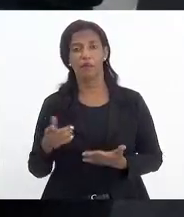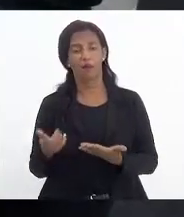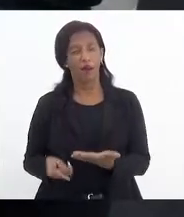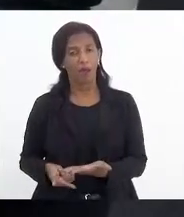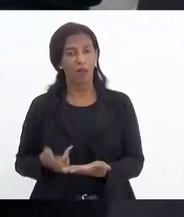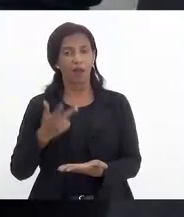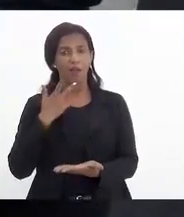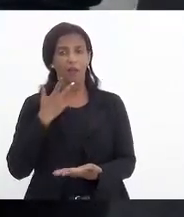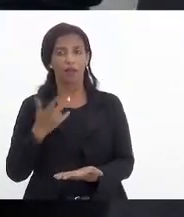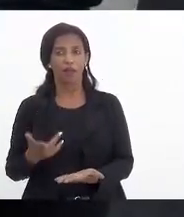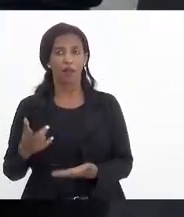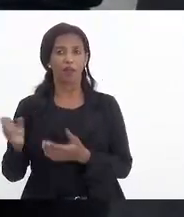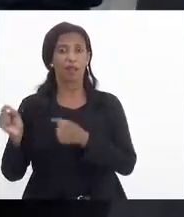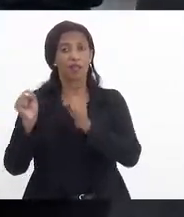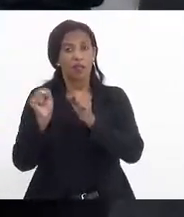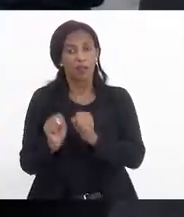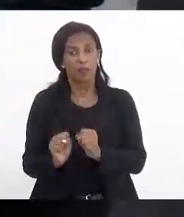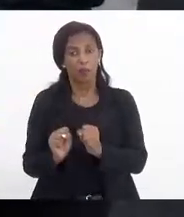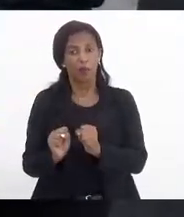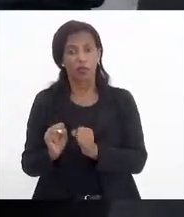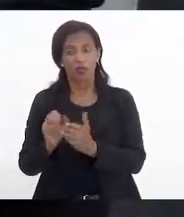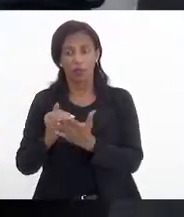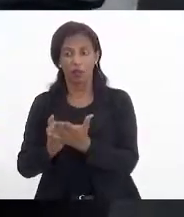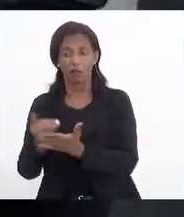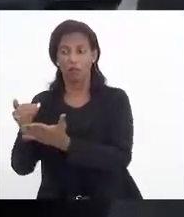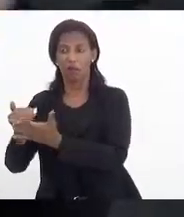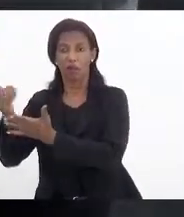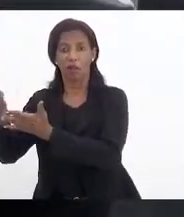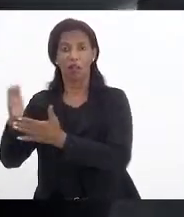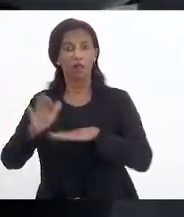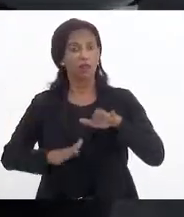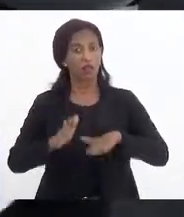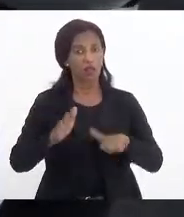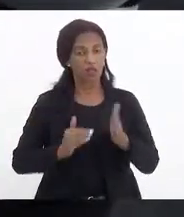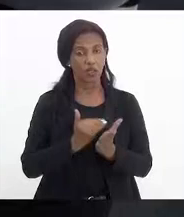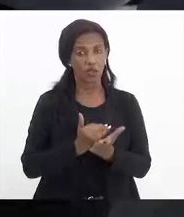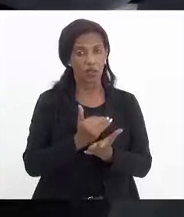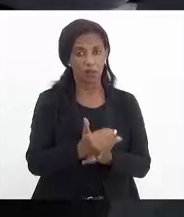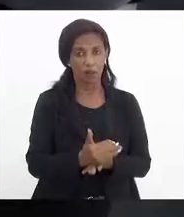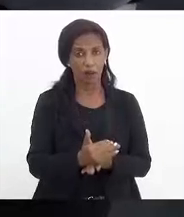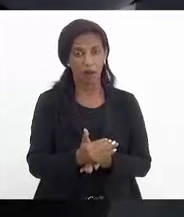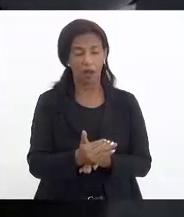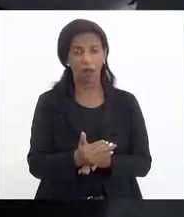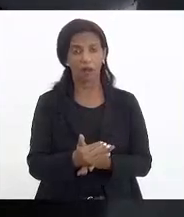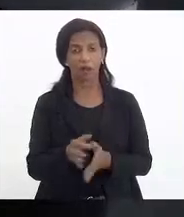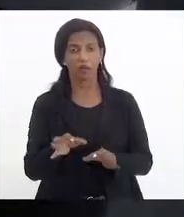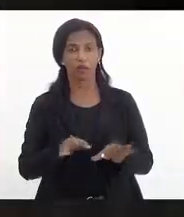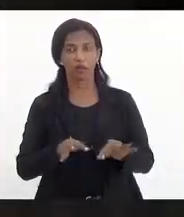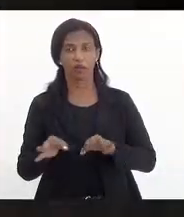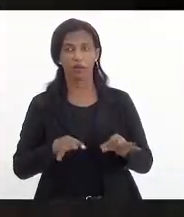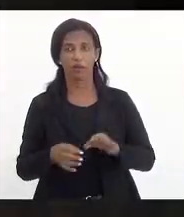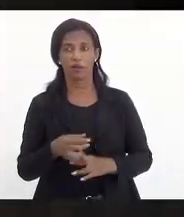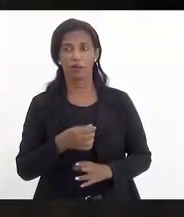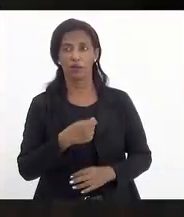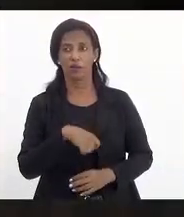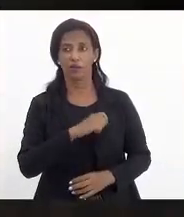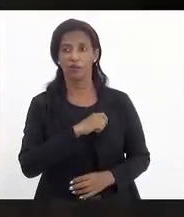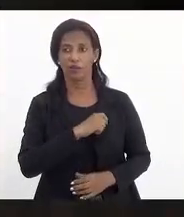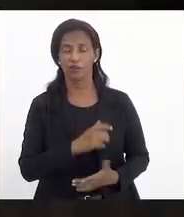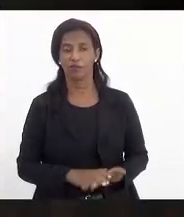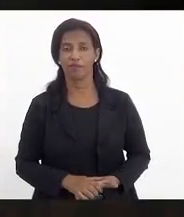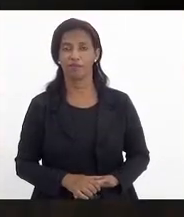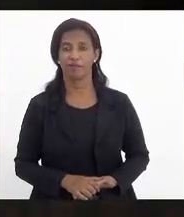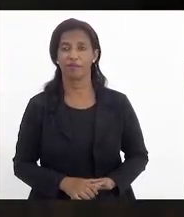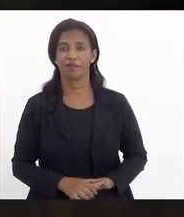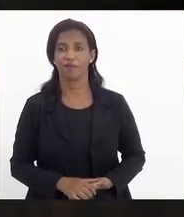diz que pode ter exceções desde que faça parte do plano de recuperação fiscal. Então, mas Vossa Excelência poderá